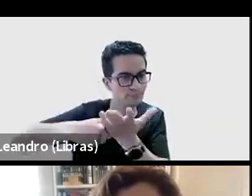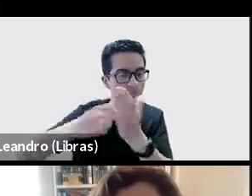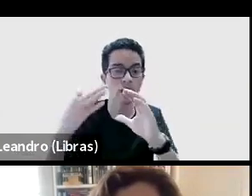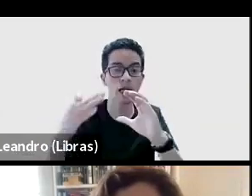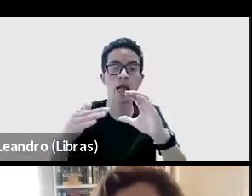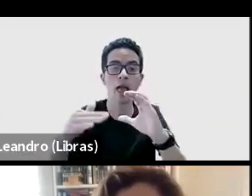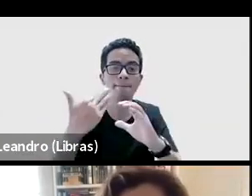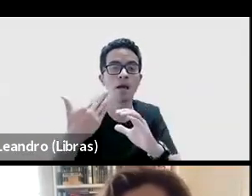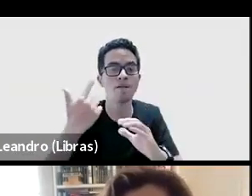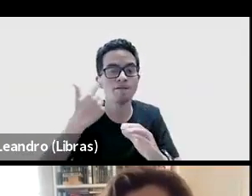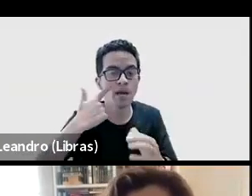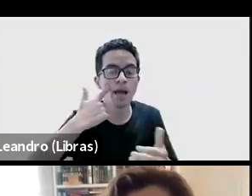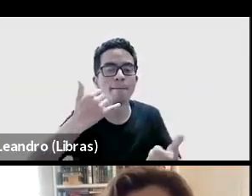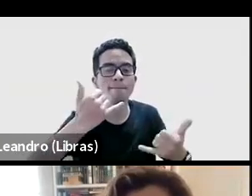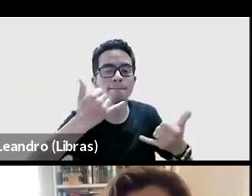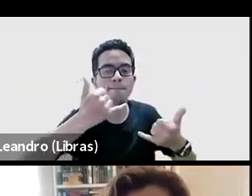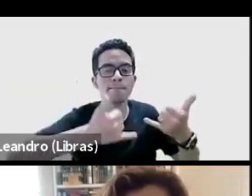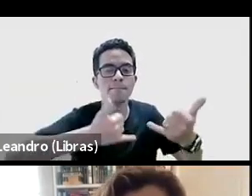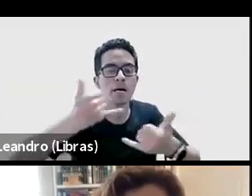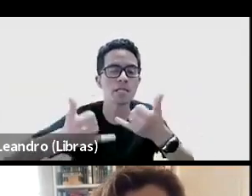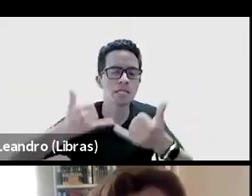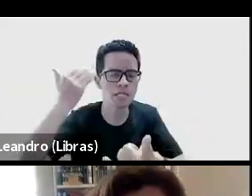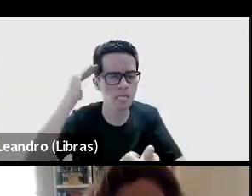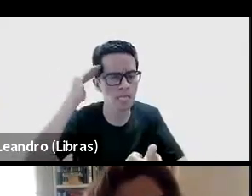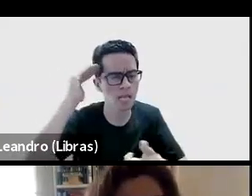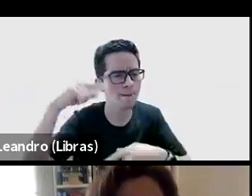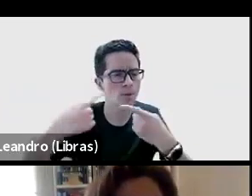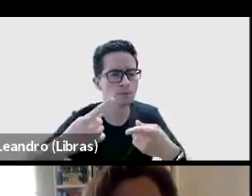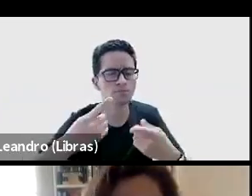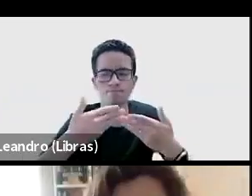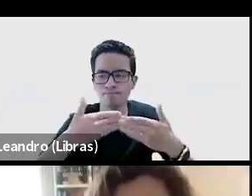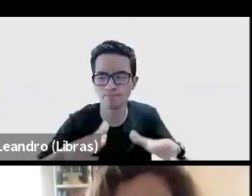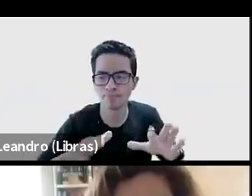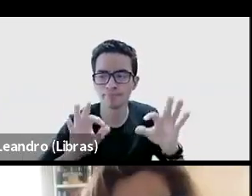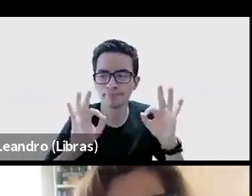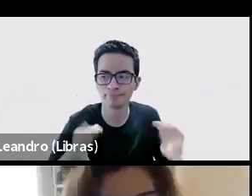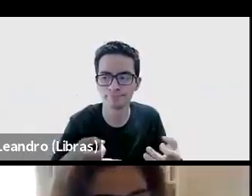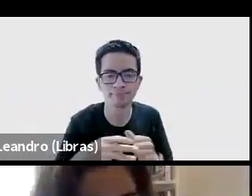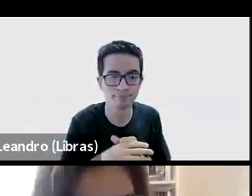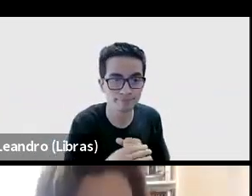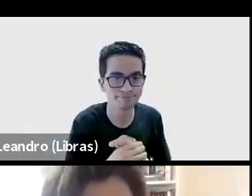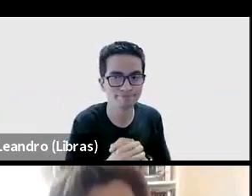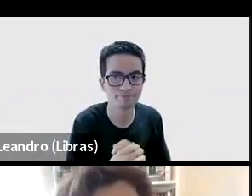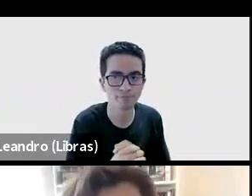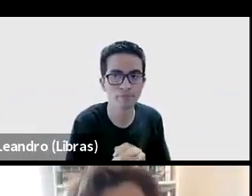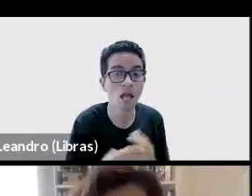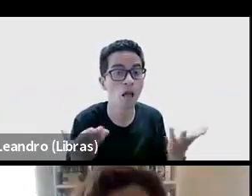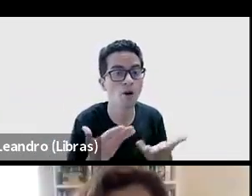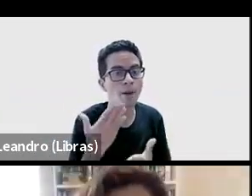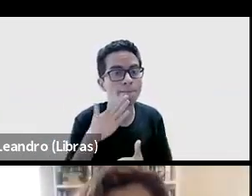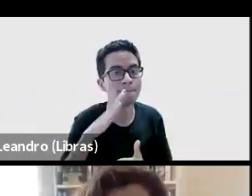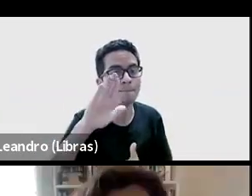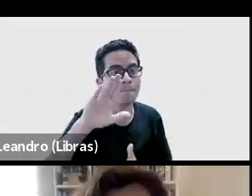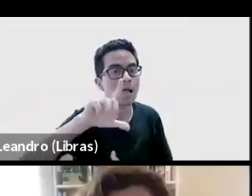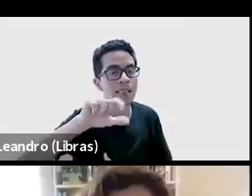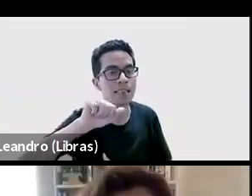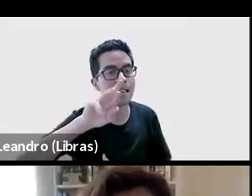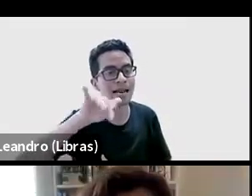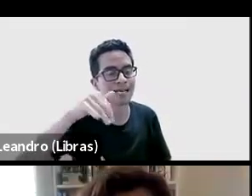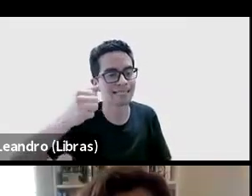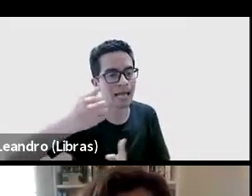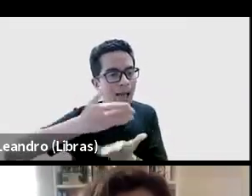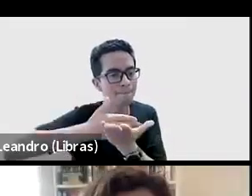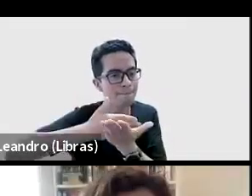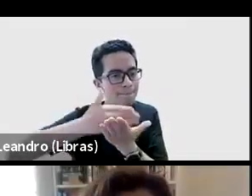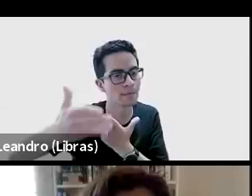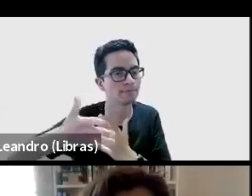as brincadas e a gente vai abrir para vocês. Eu queria, então, passar a palavra para a Lari, que vai apresentar o Alan,